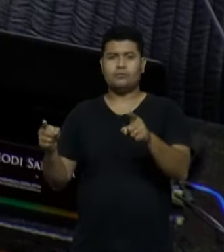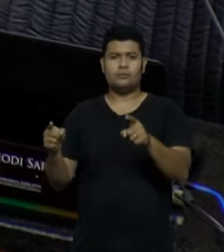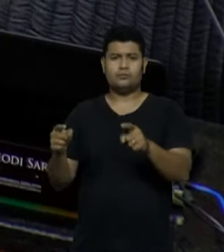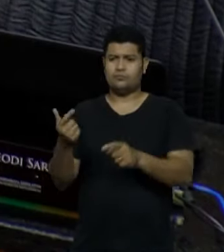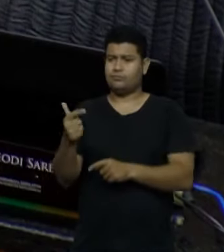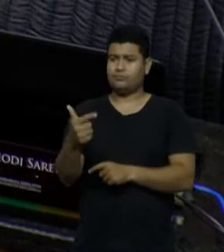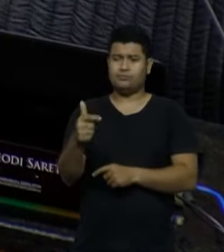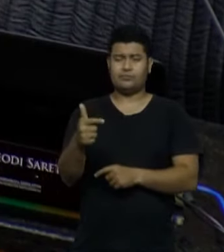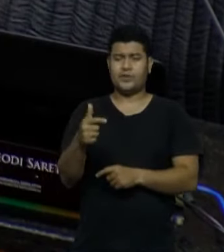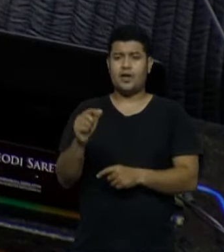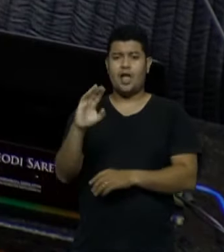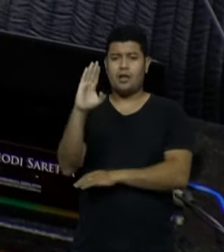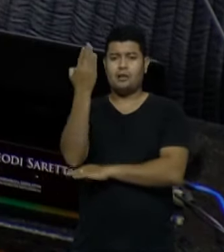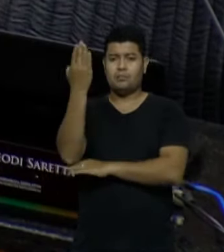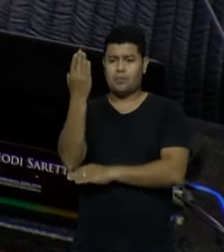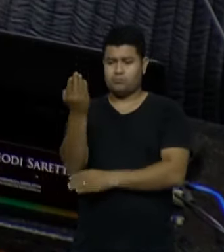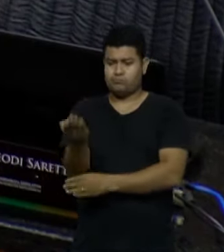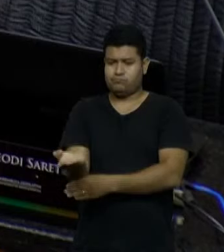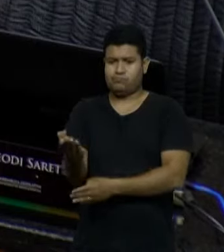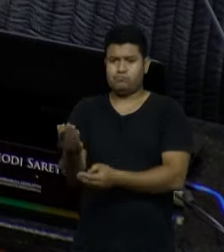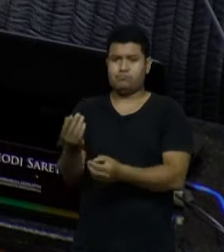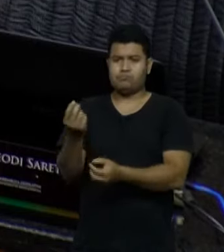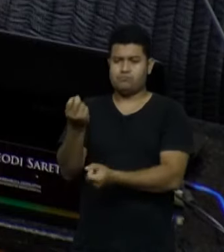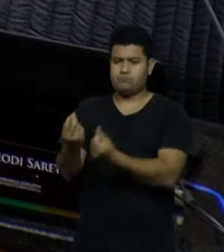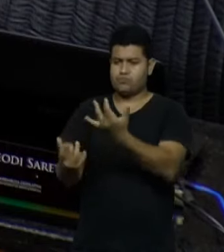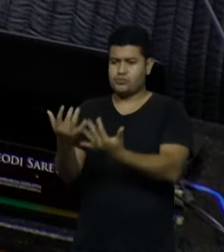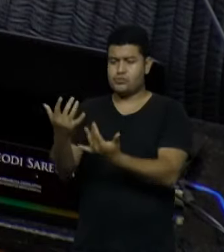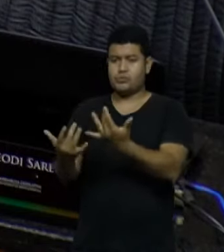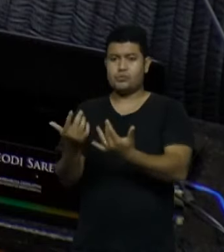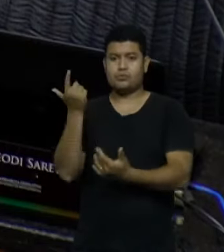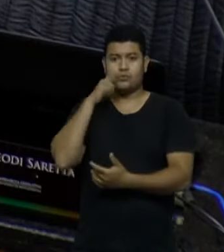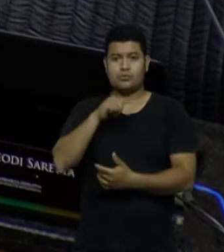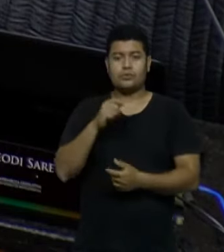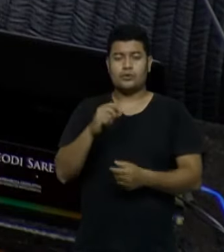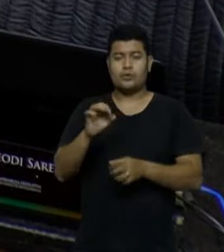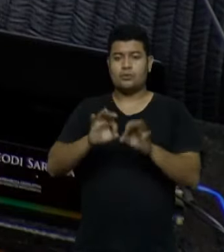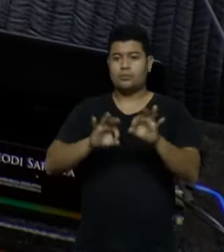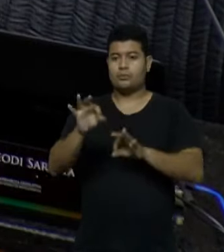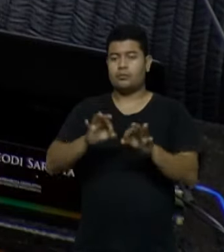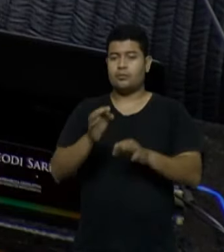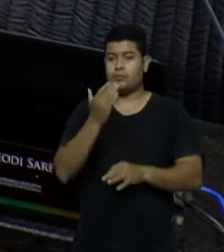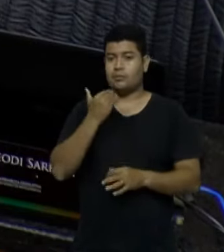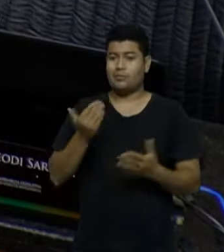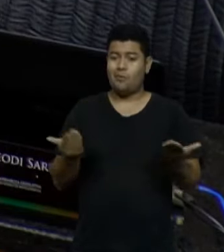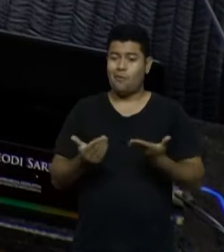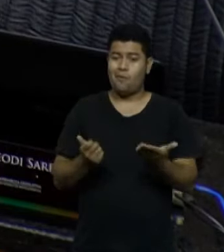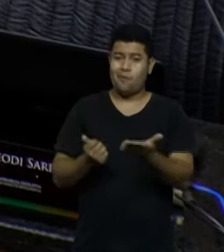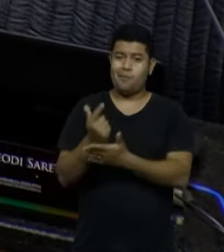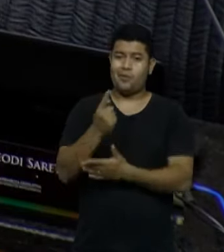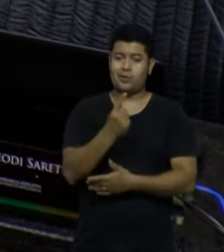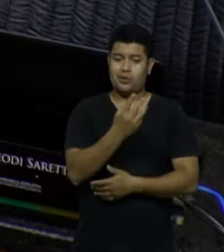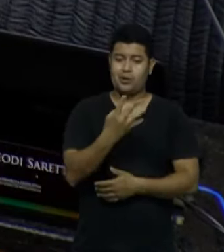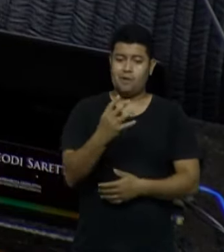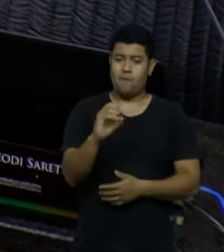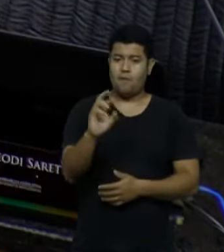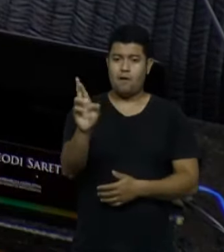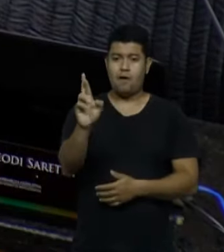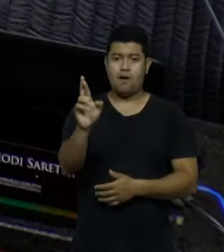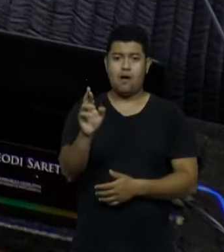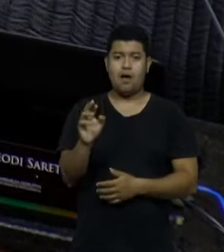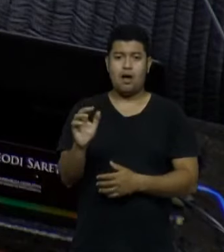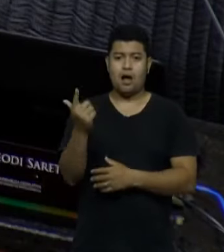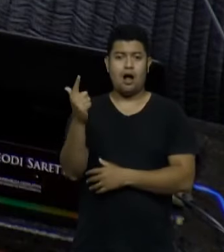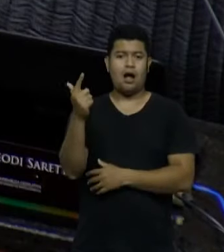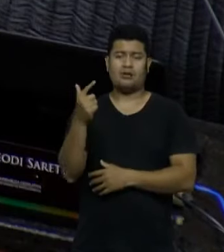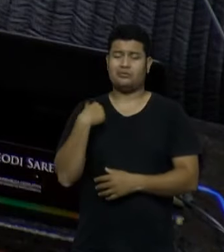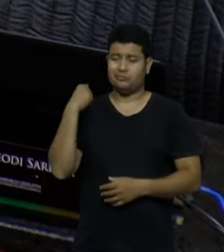pessoas realmente conseguirem a R$ 140,00 um botijão de gás hoje, lá já em Blumenau. E aí, como Vossa Excelência falou, na época